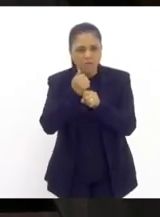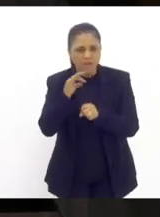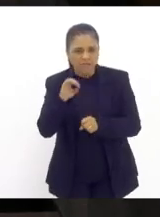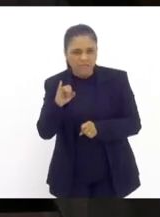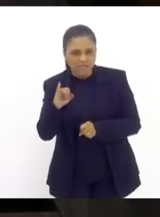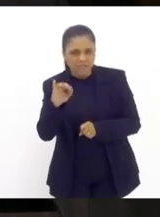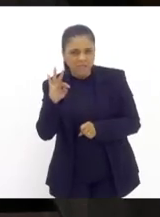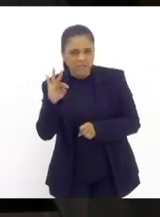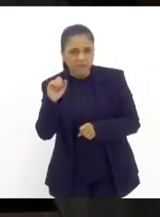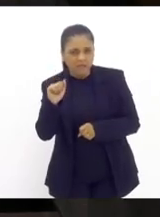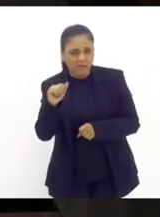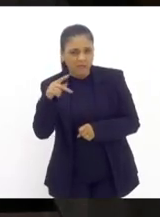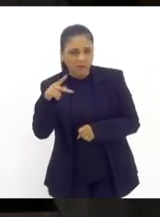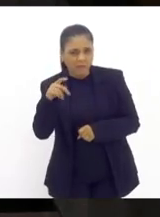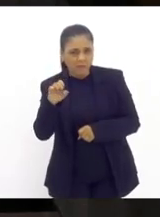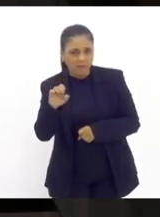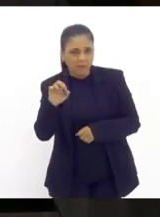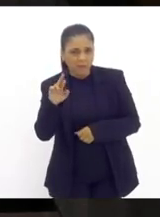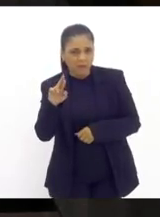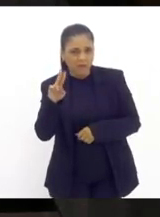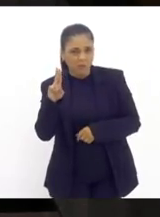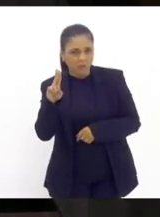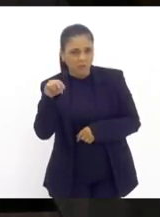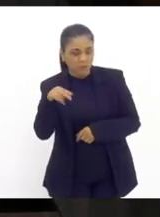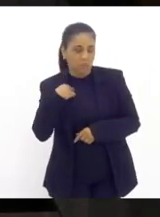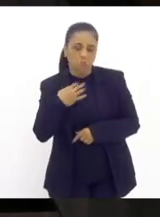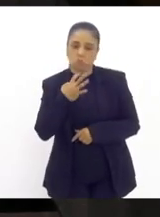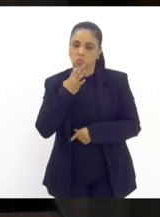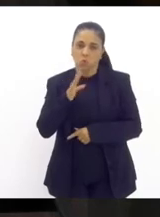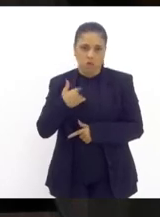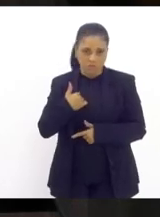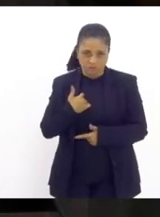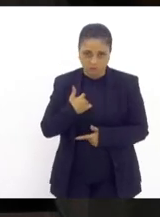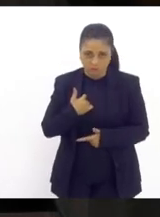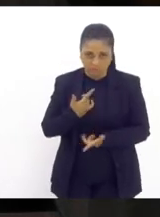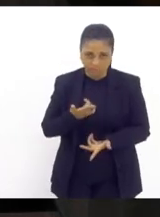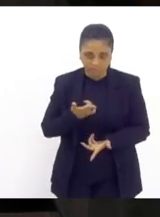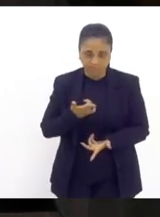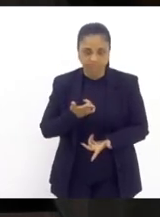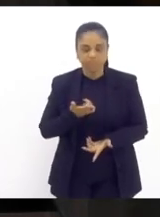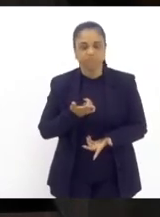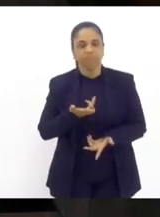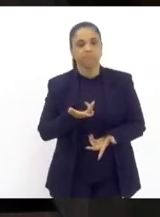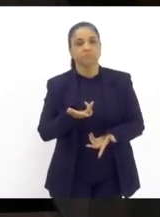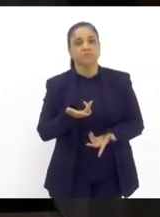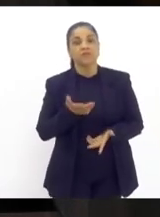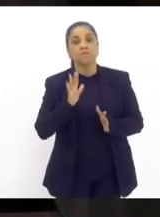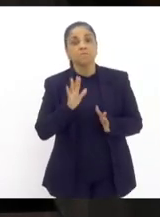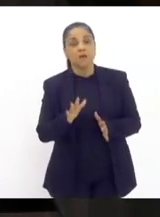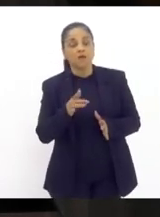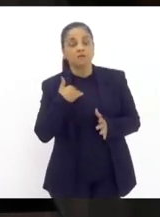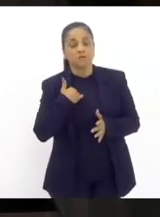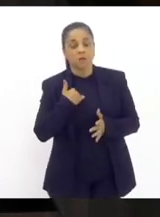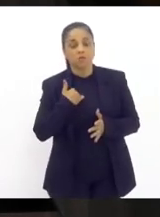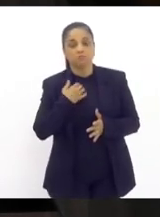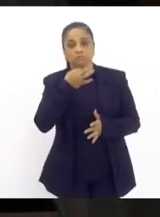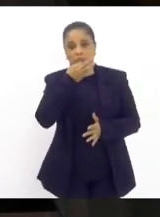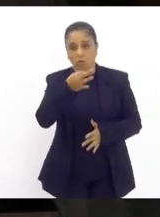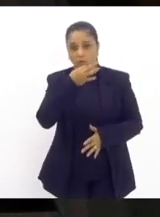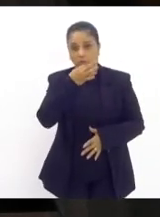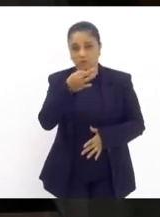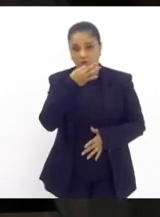mas se tiver eu tenho eu não tenho conhecimento do assunto mas de qualquer forma quero me posicionar